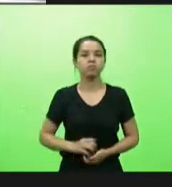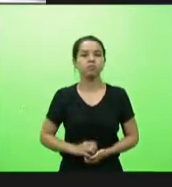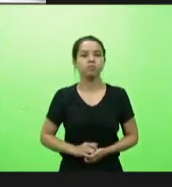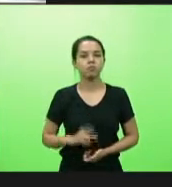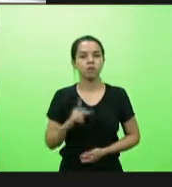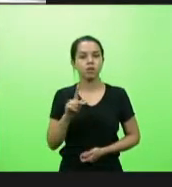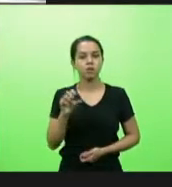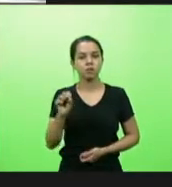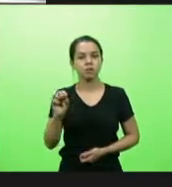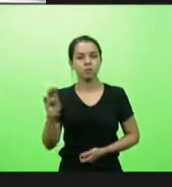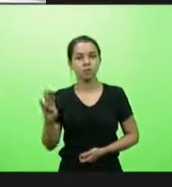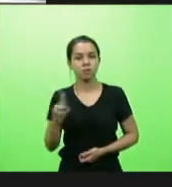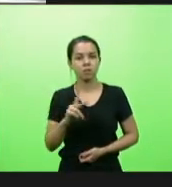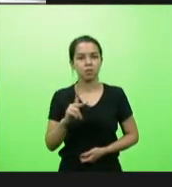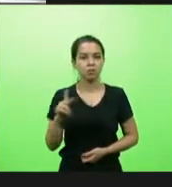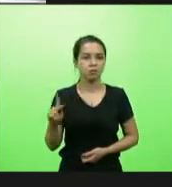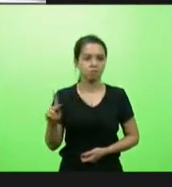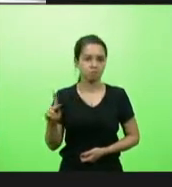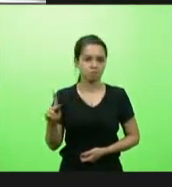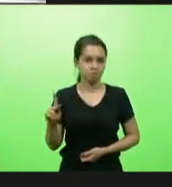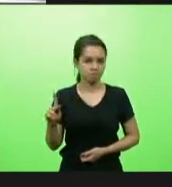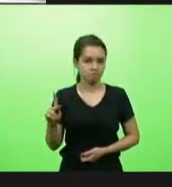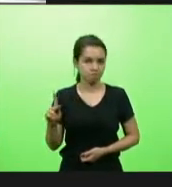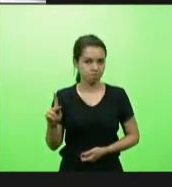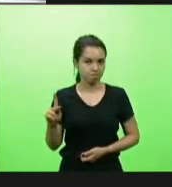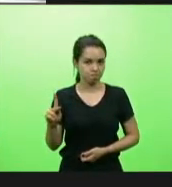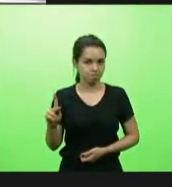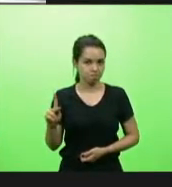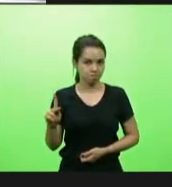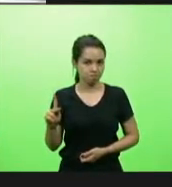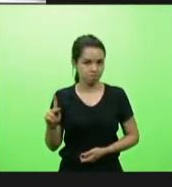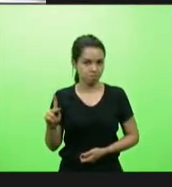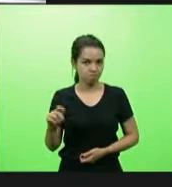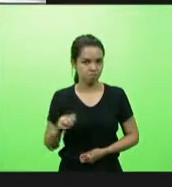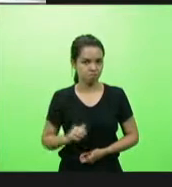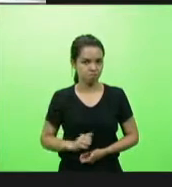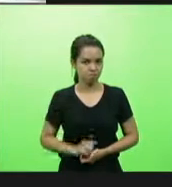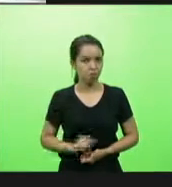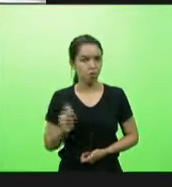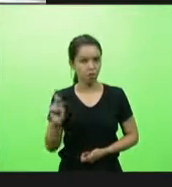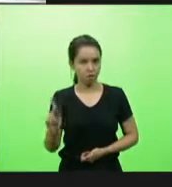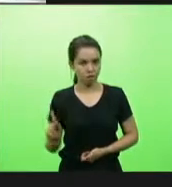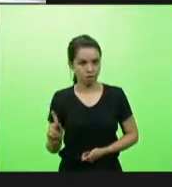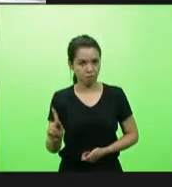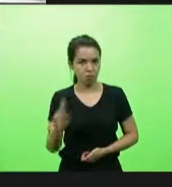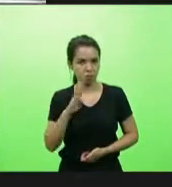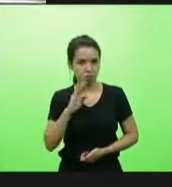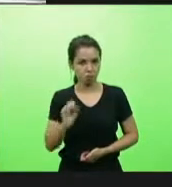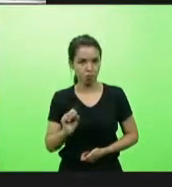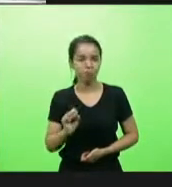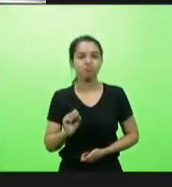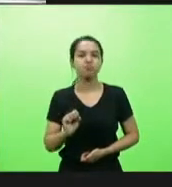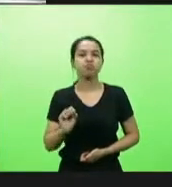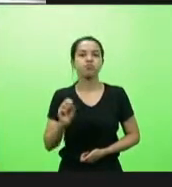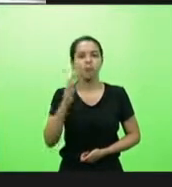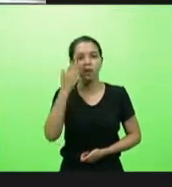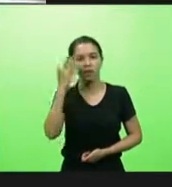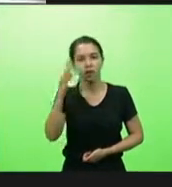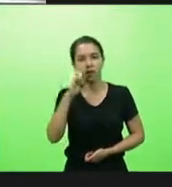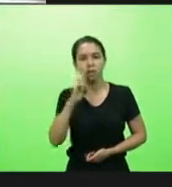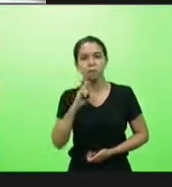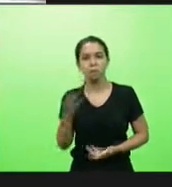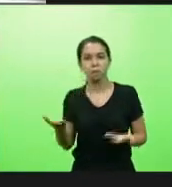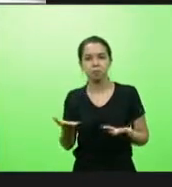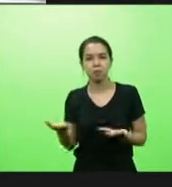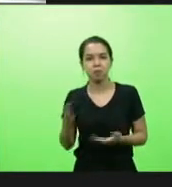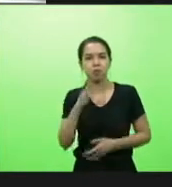PSB, PP. Presidente, vou ceder para o deputado Bruno, nesse horário. Ok. Obrigado, deputado Nazareno. Deputado Bruno Souza,